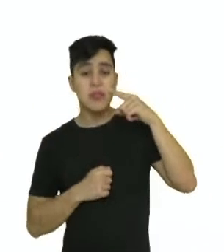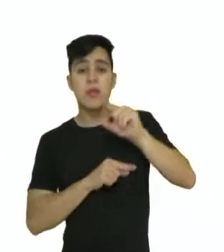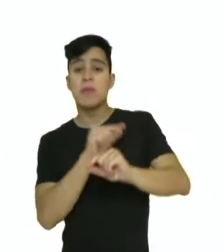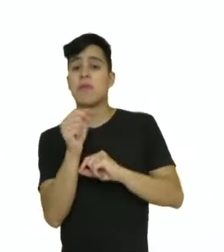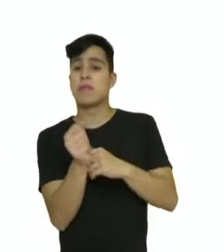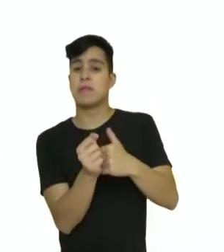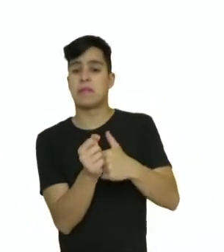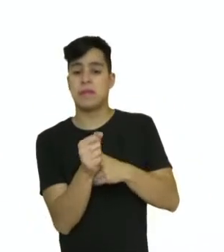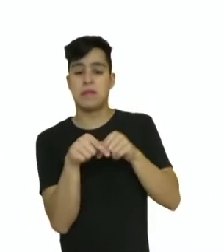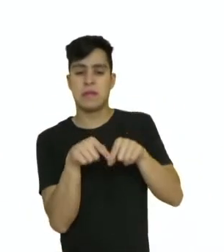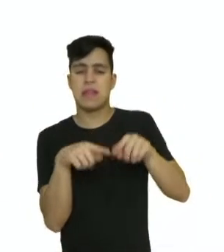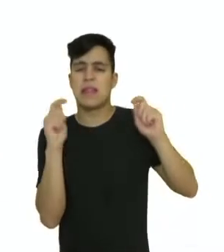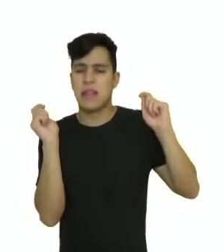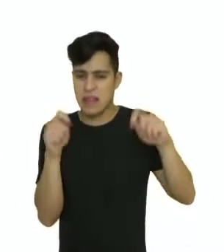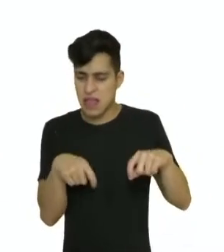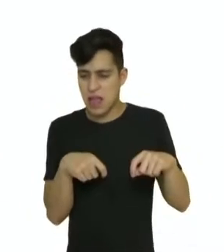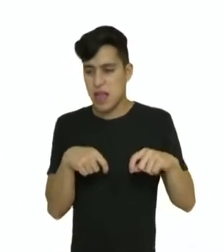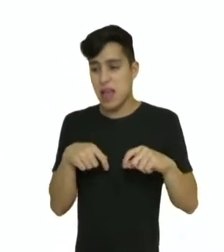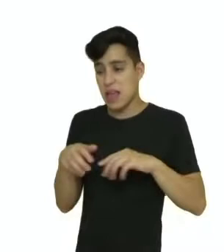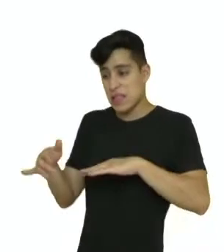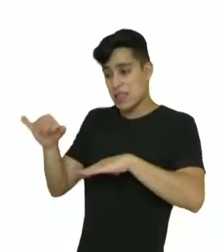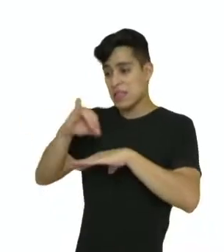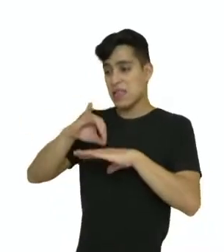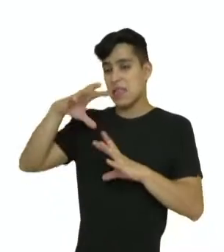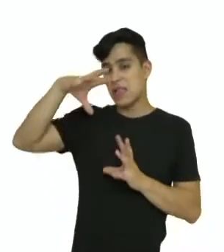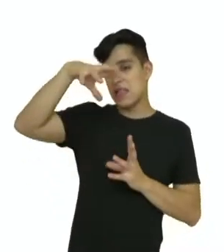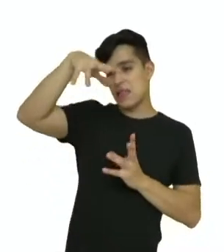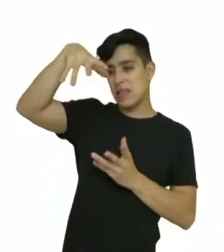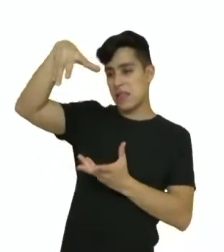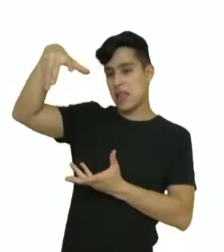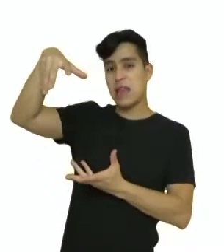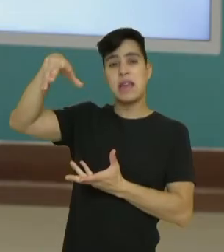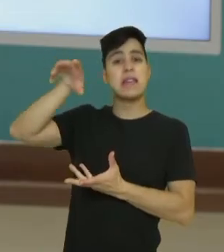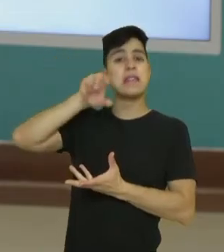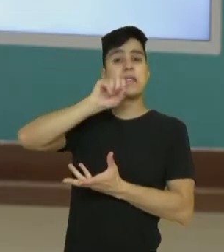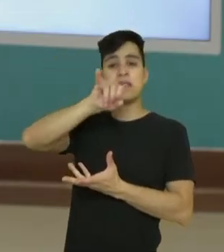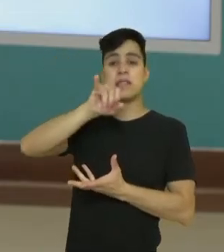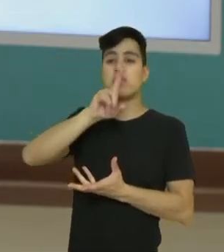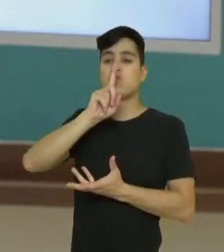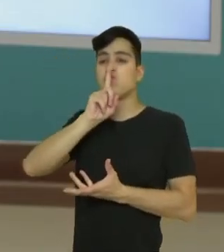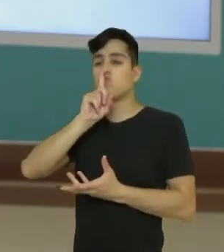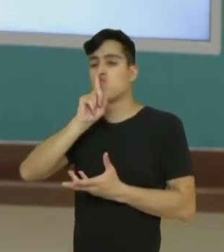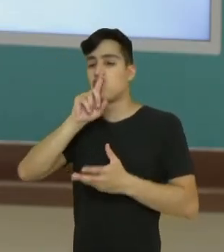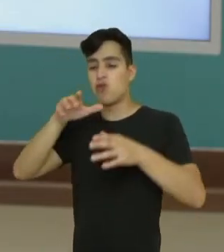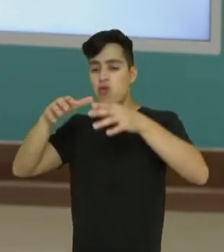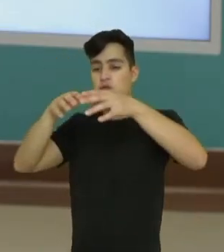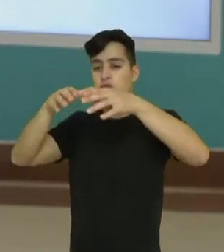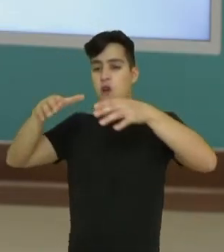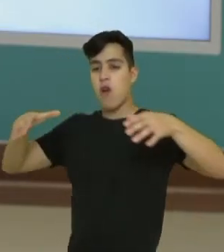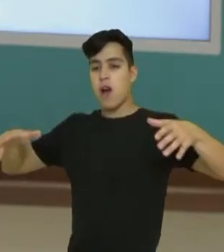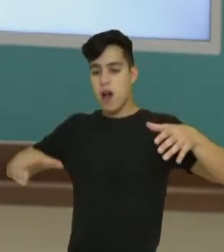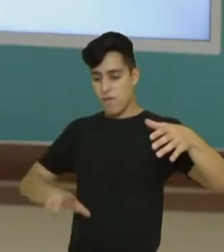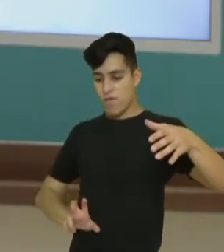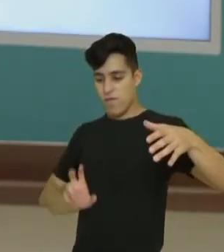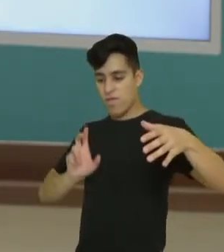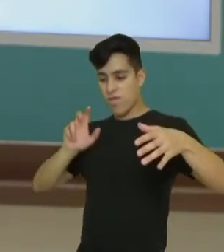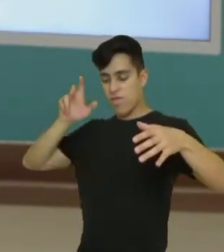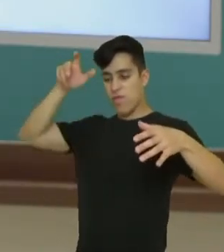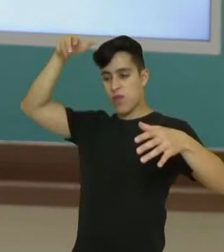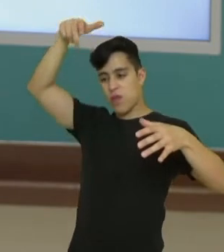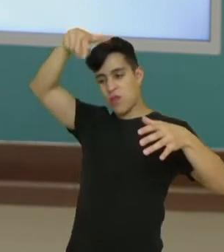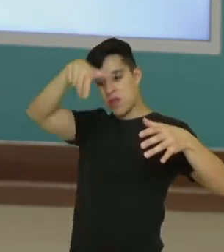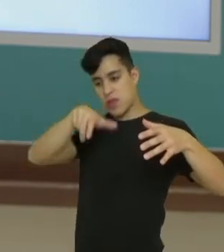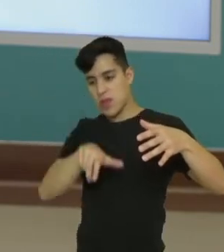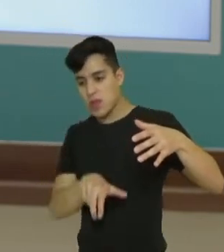possível chegar ao centro da Terra pela entrada de um vulcão adormecido em uma remota ilha